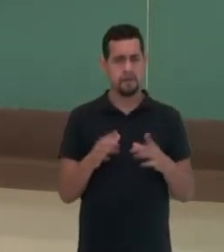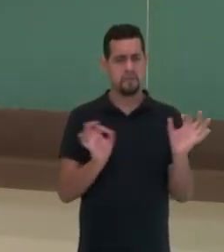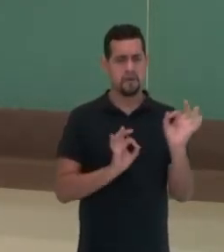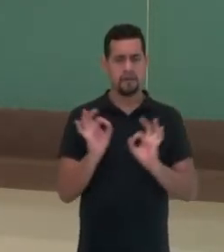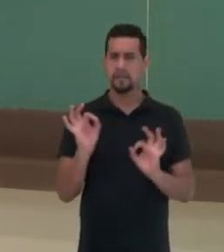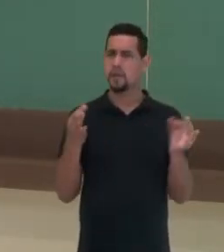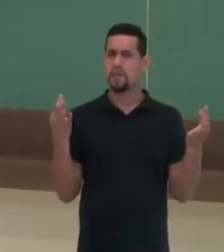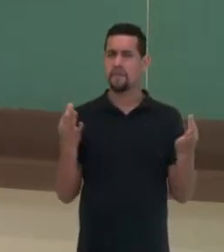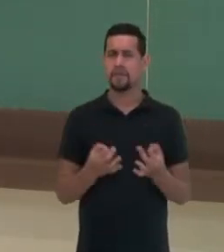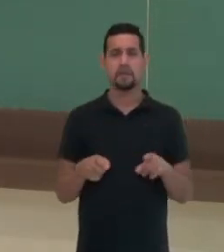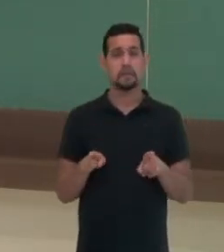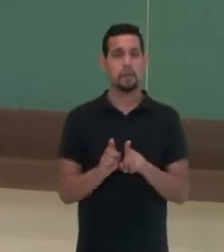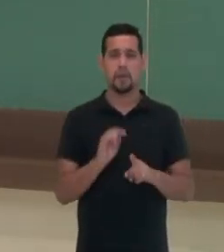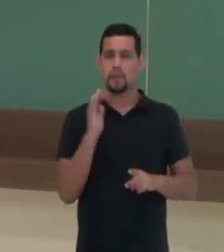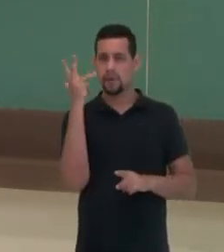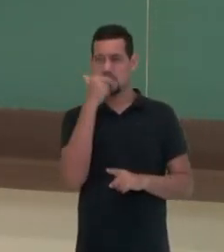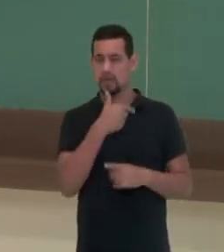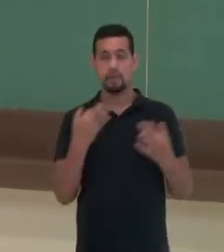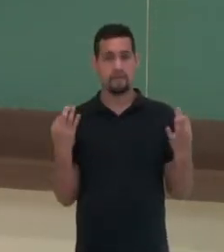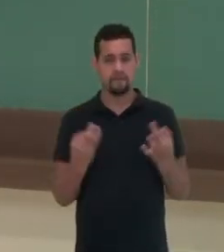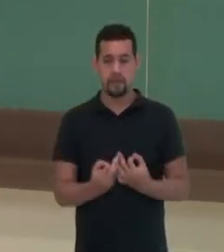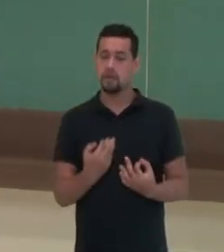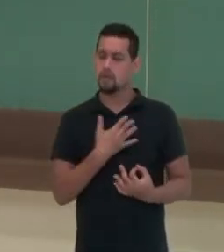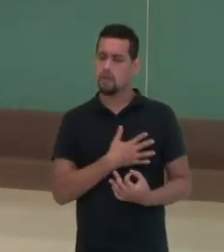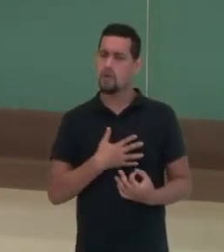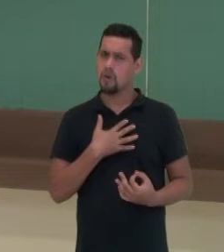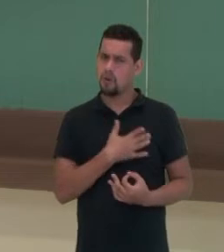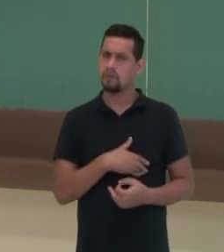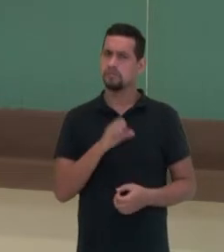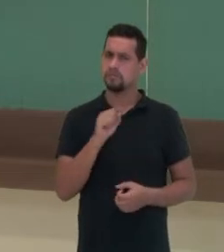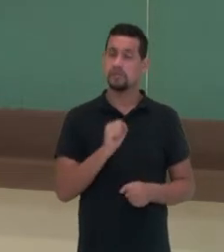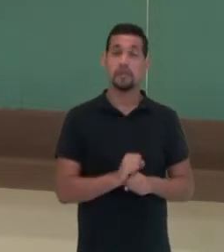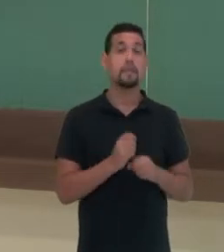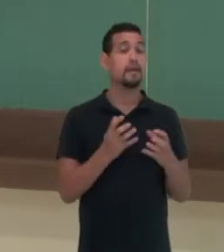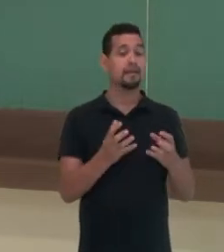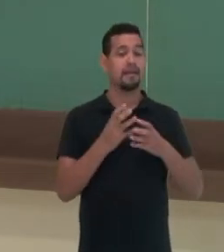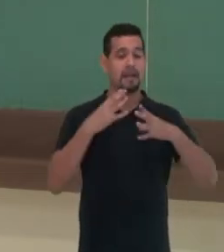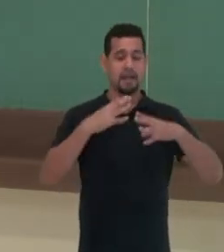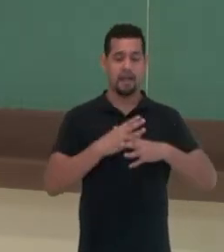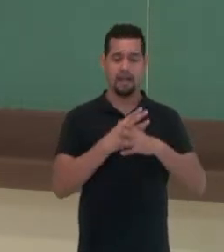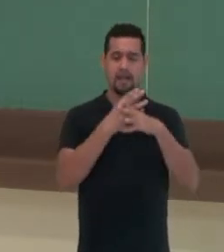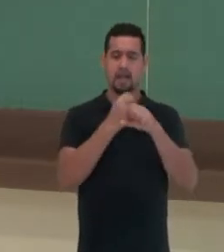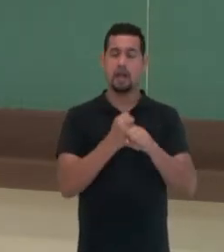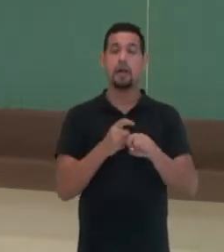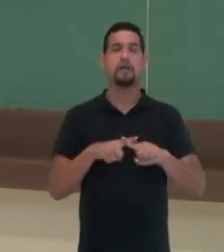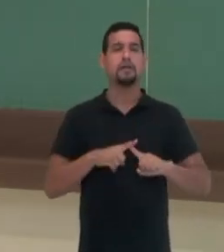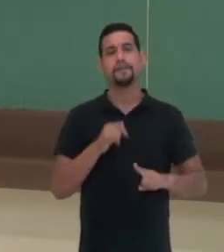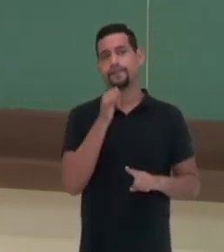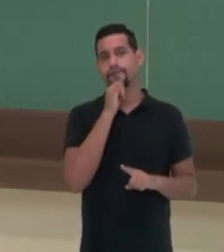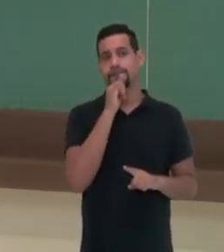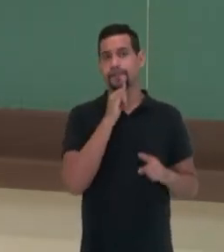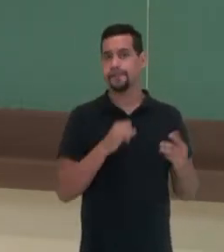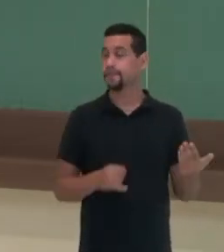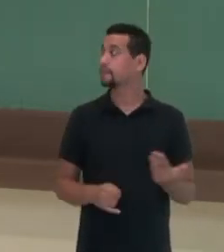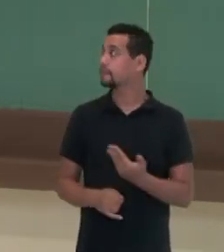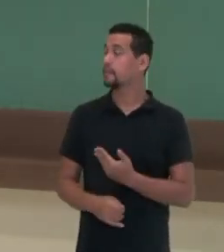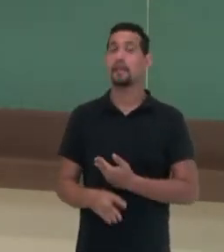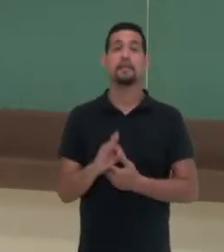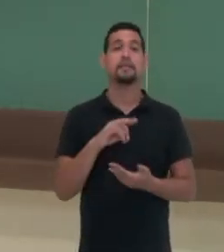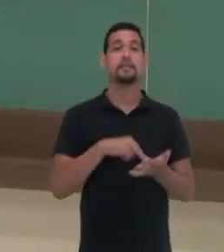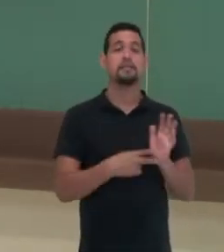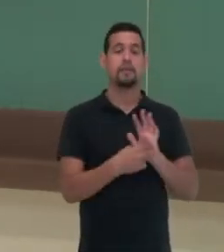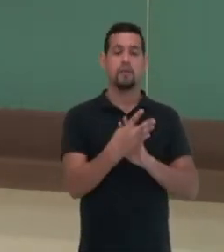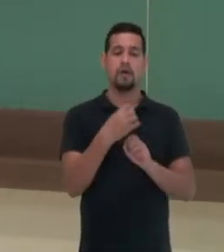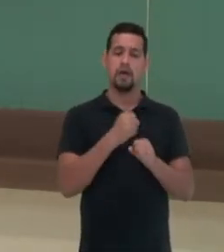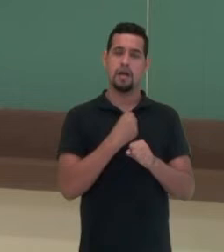organizadinho, bem bonitinho, que é assim que eu gosto, tá bom? Ele quer um montante. E daí aqui o tempo é 4